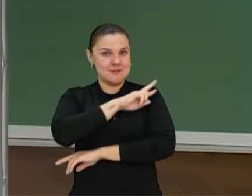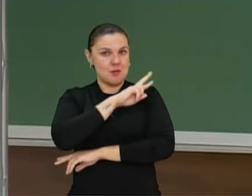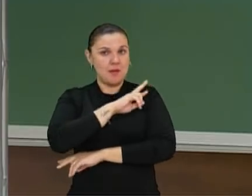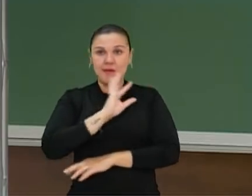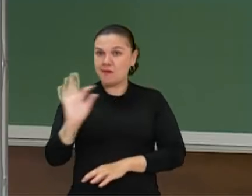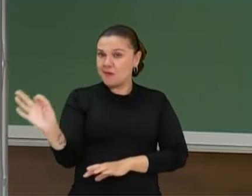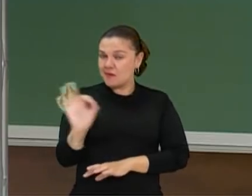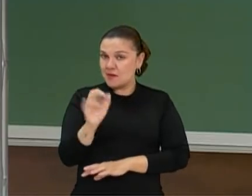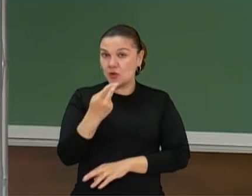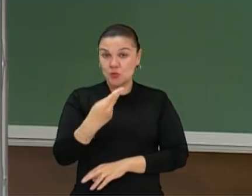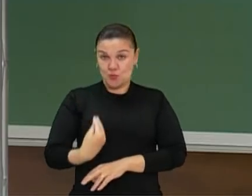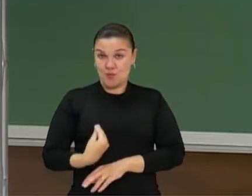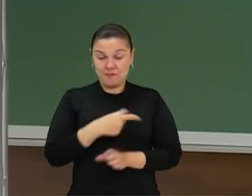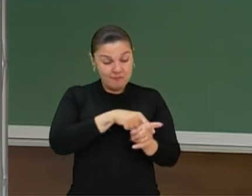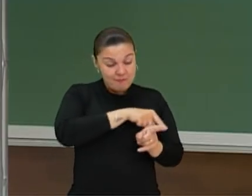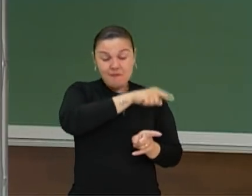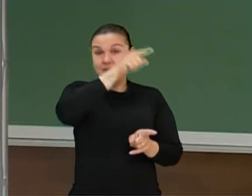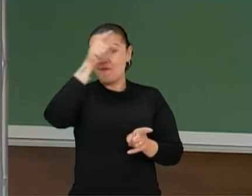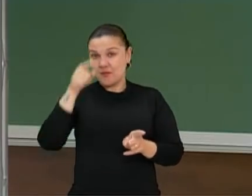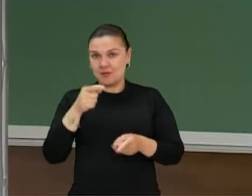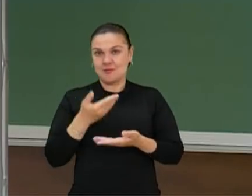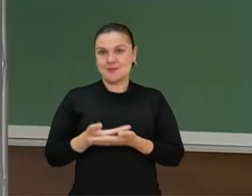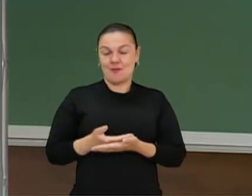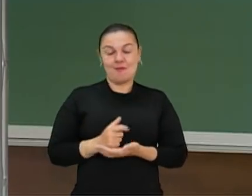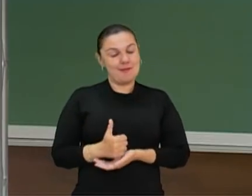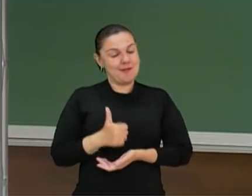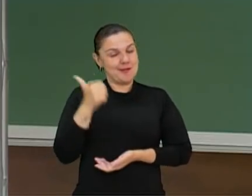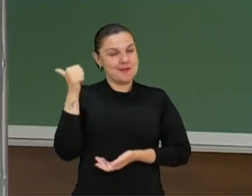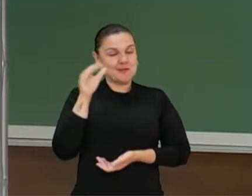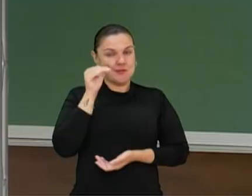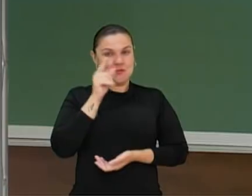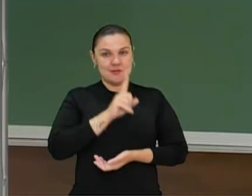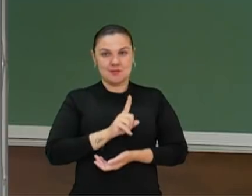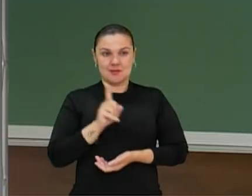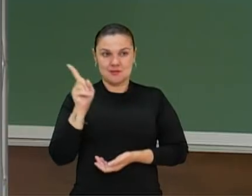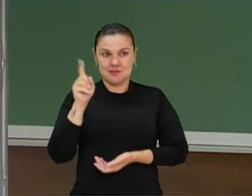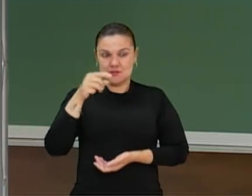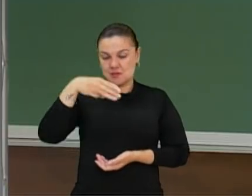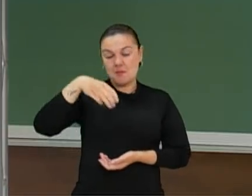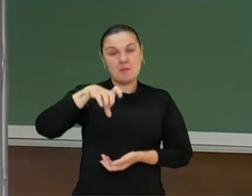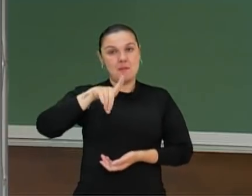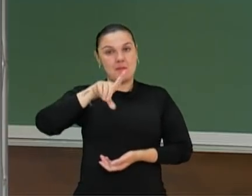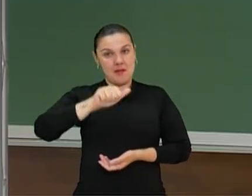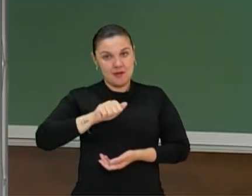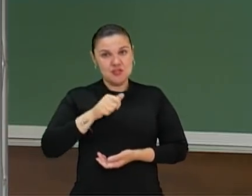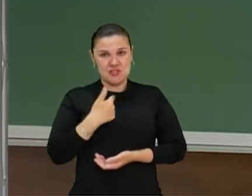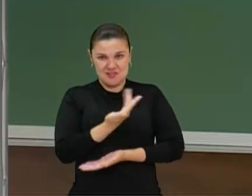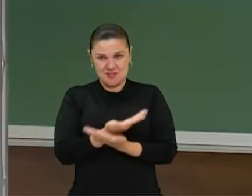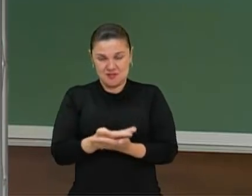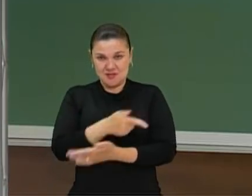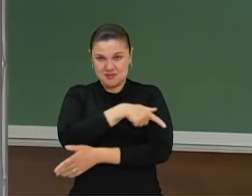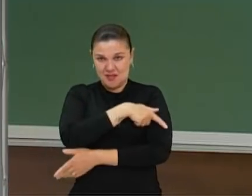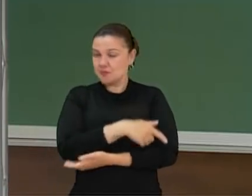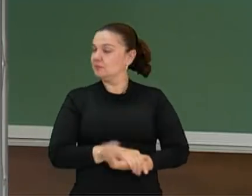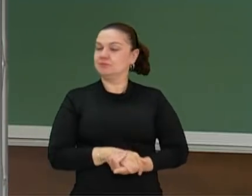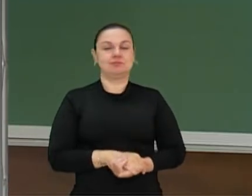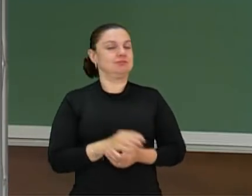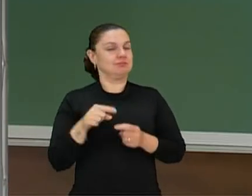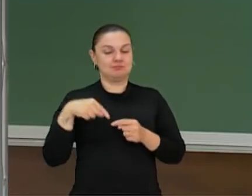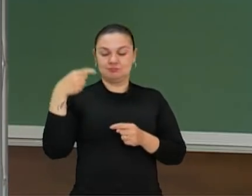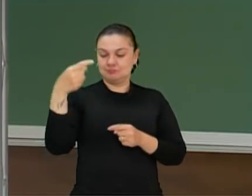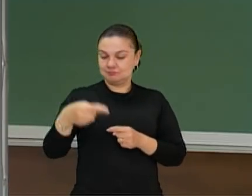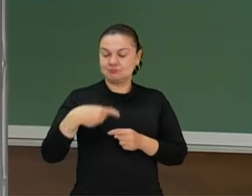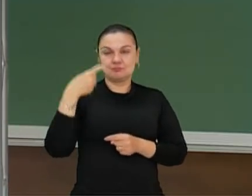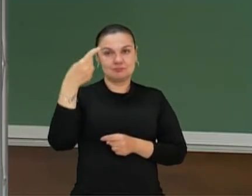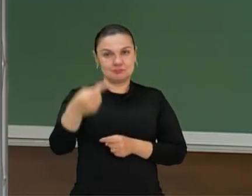avaliar questões da sua vida escolar. E só por curiosidade, média, vocês não vão estudar só aqui no 7º ano, média, moda e mediana. Vocês vão